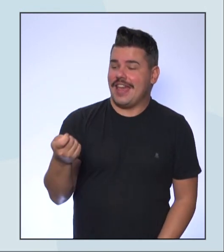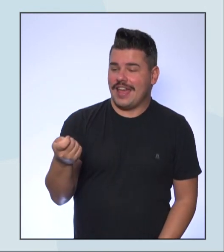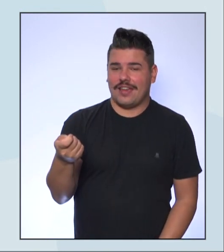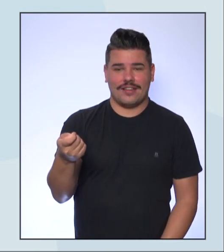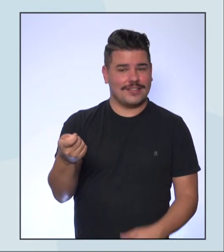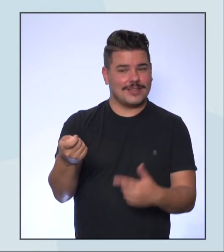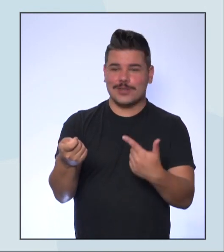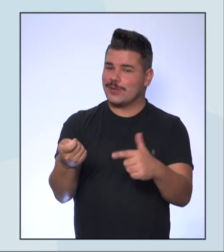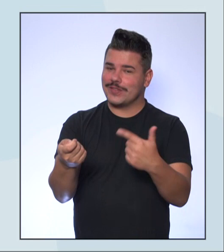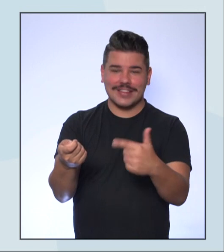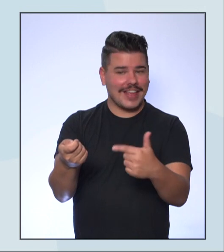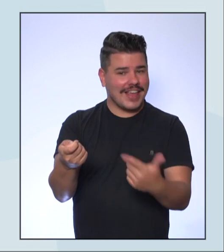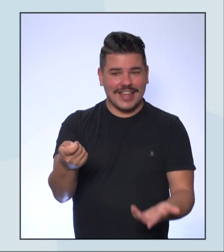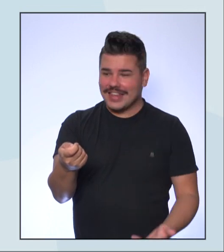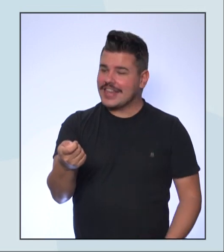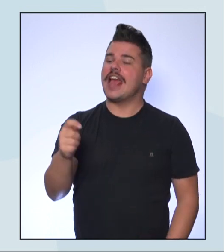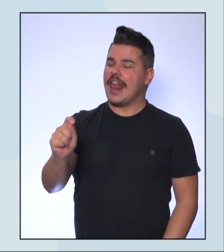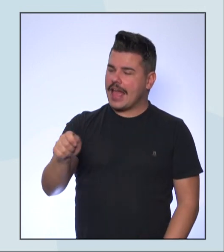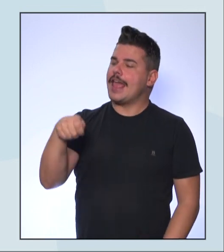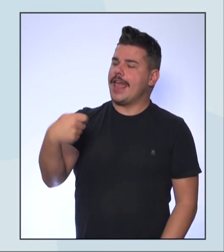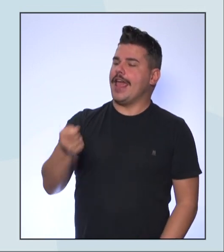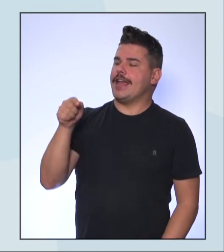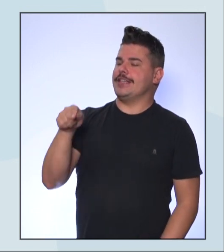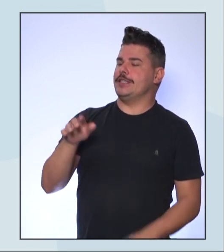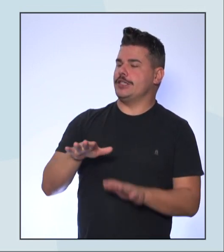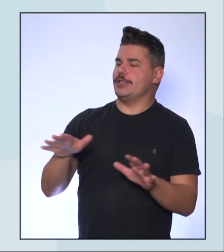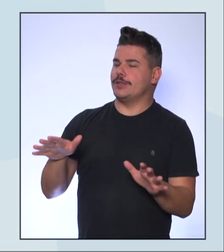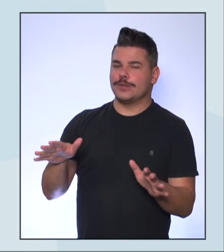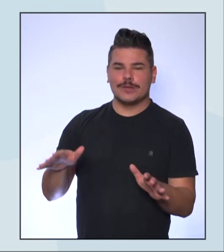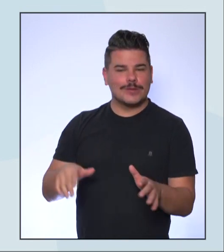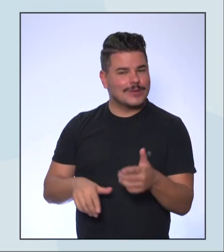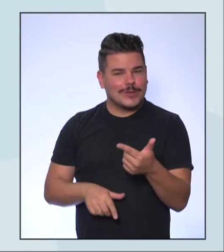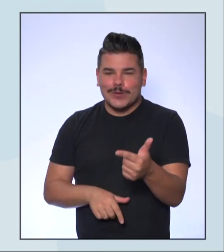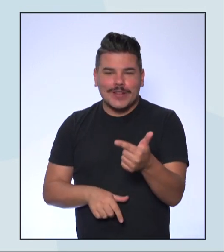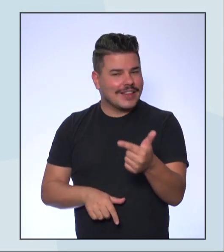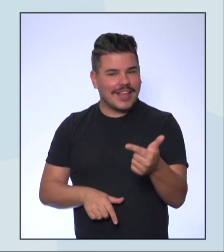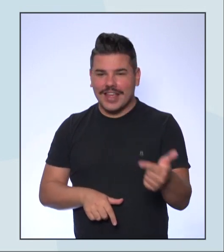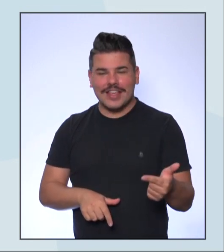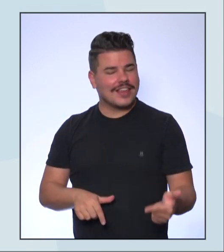que a filosofia ela é a partir do momento em que nós